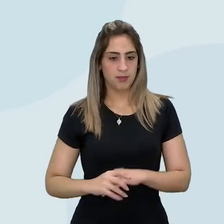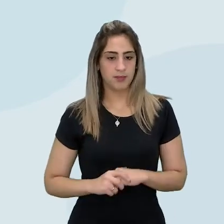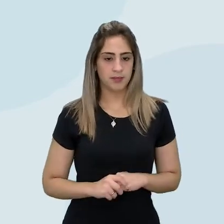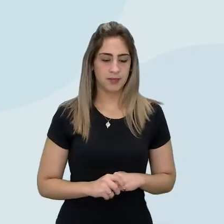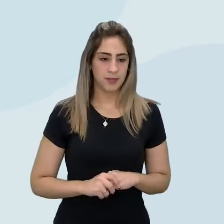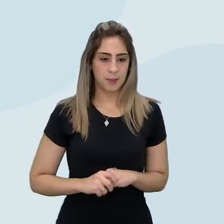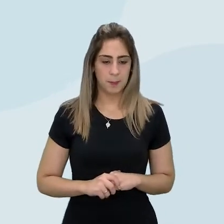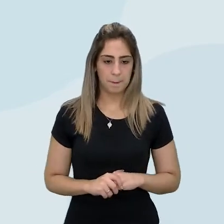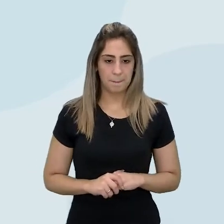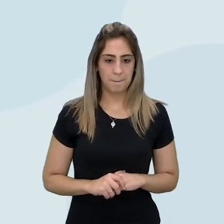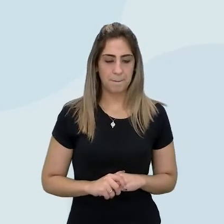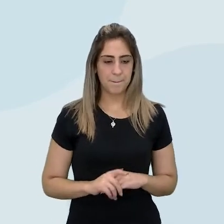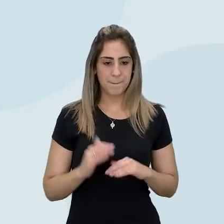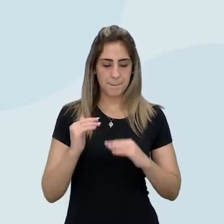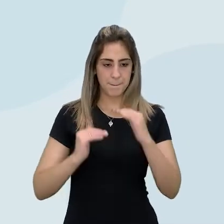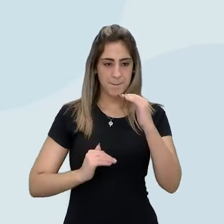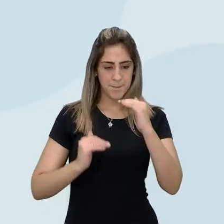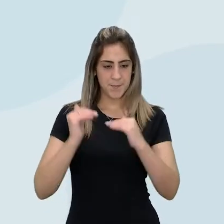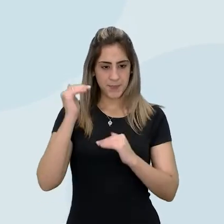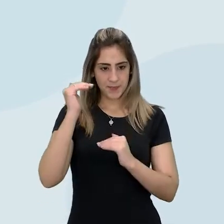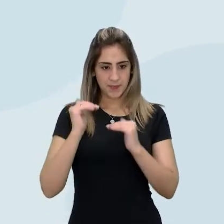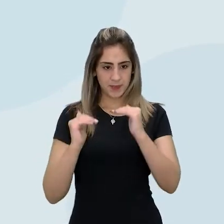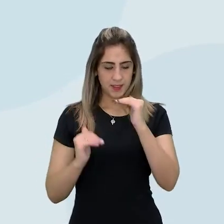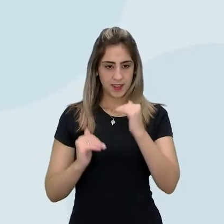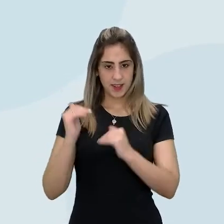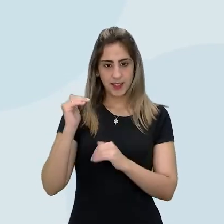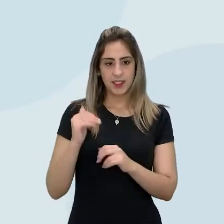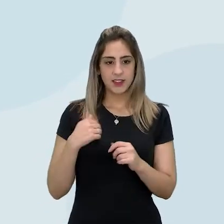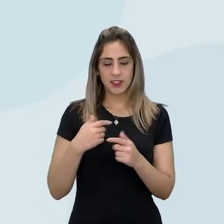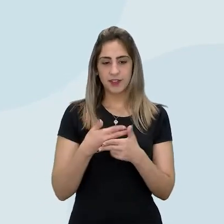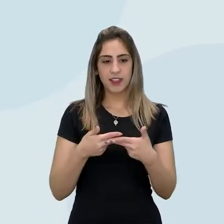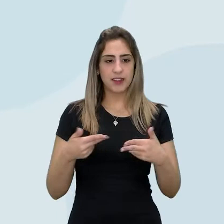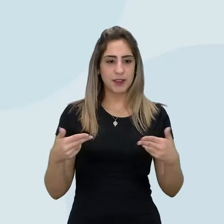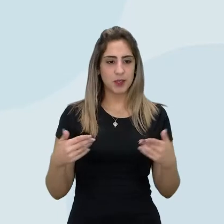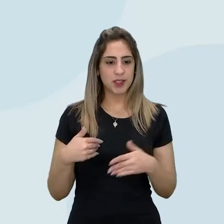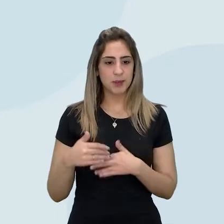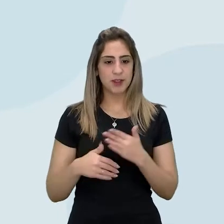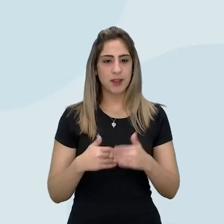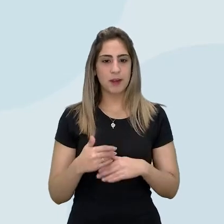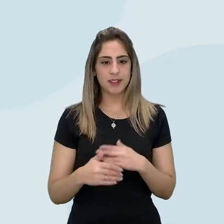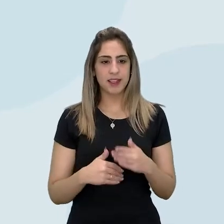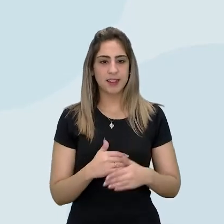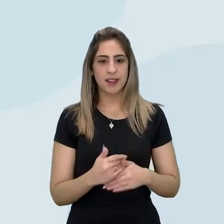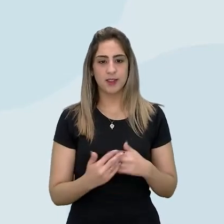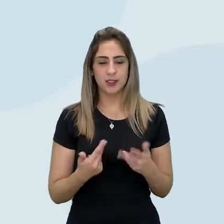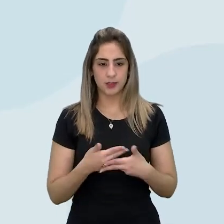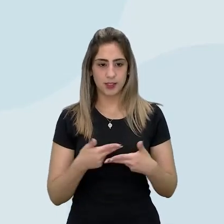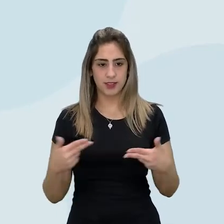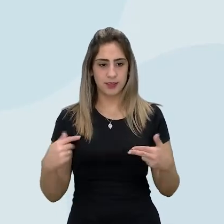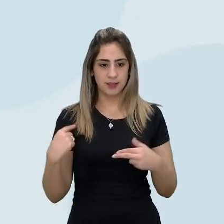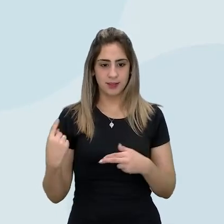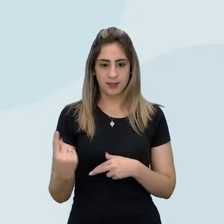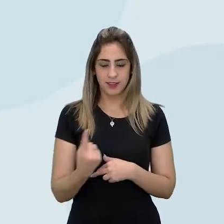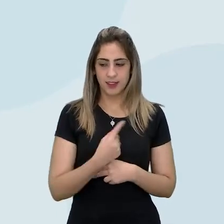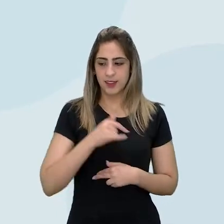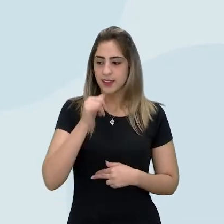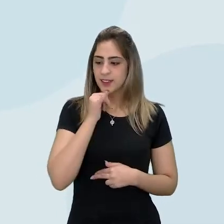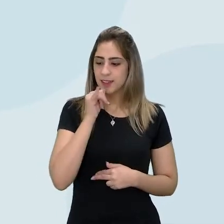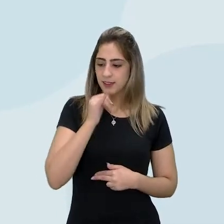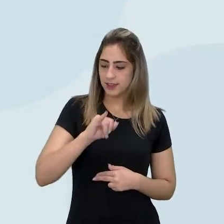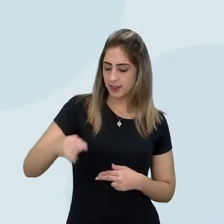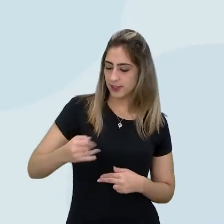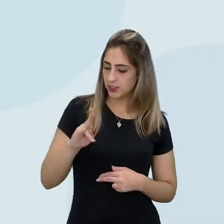né, níveis de metais tóxicos presentes no solo, o que indica, por exemplo, que